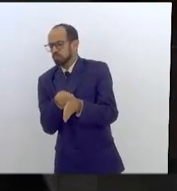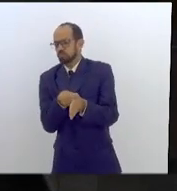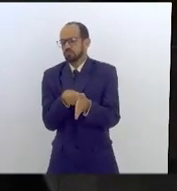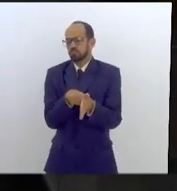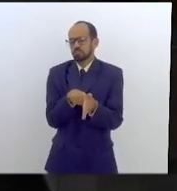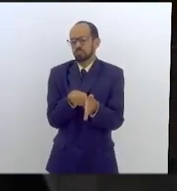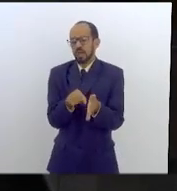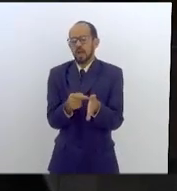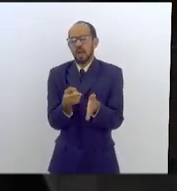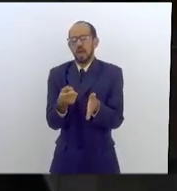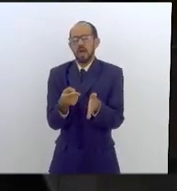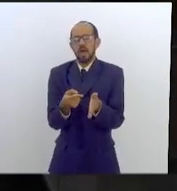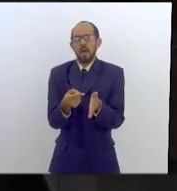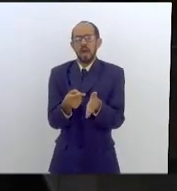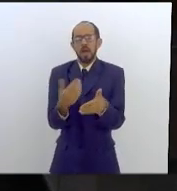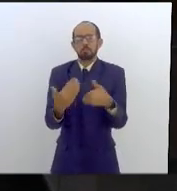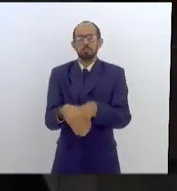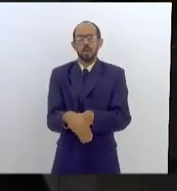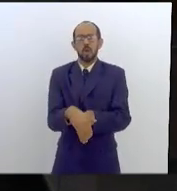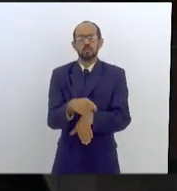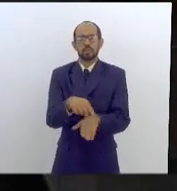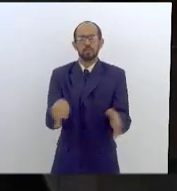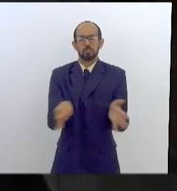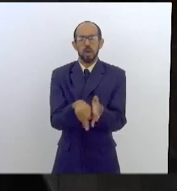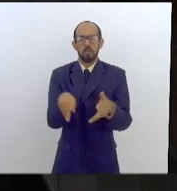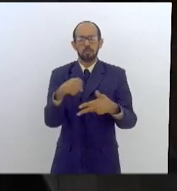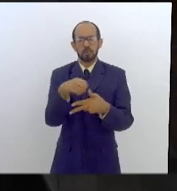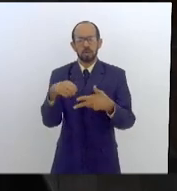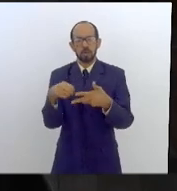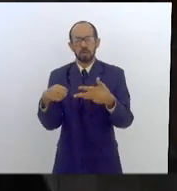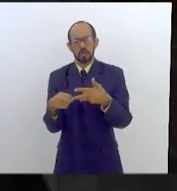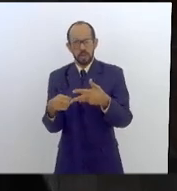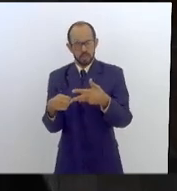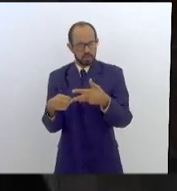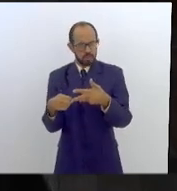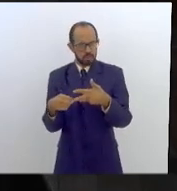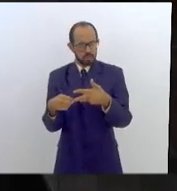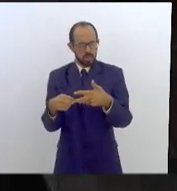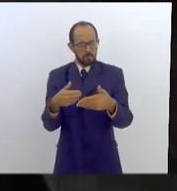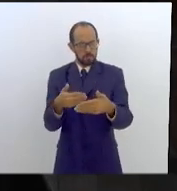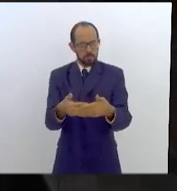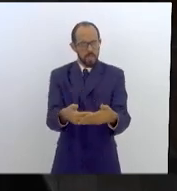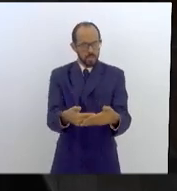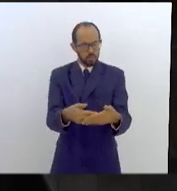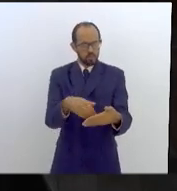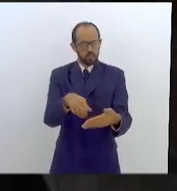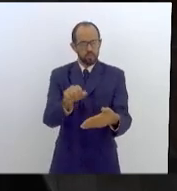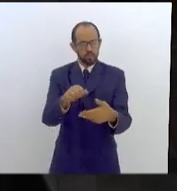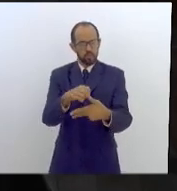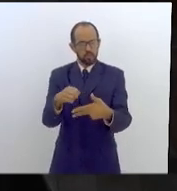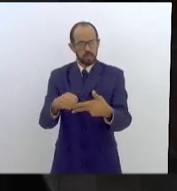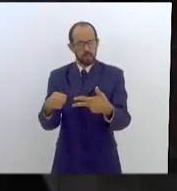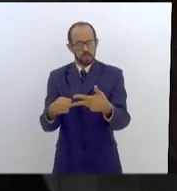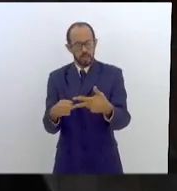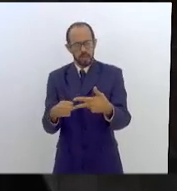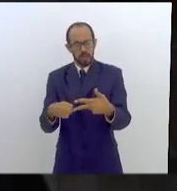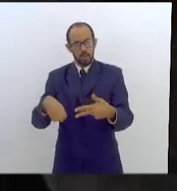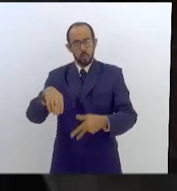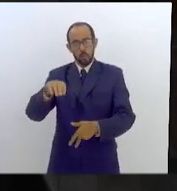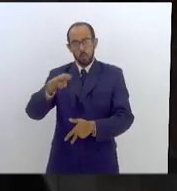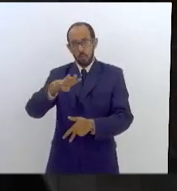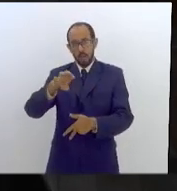questões que o Enem iria apresentar os candidatos nas Vespas do Enem edição 2021 40